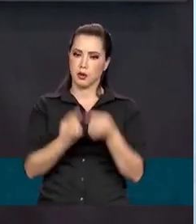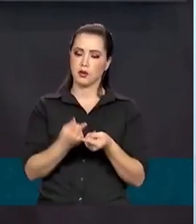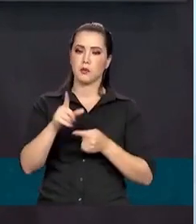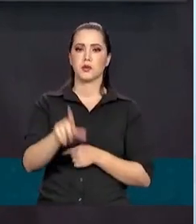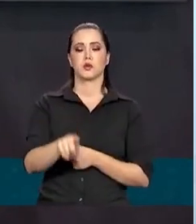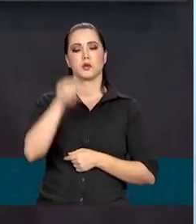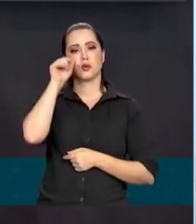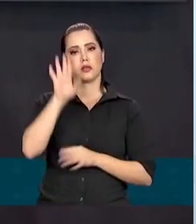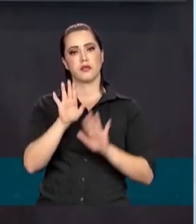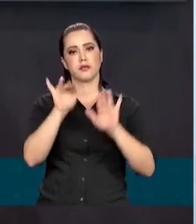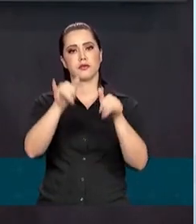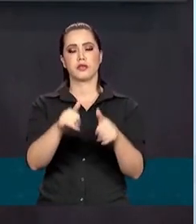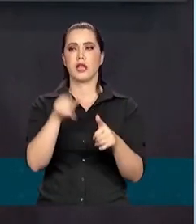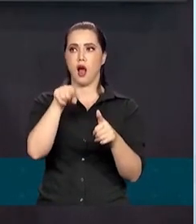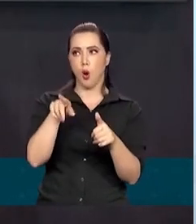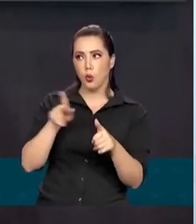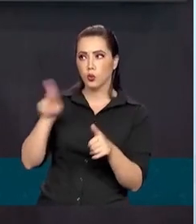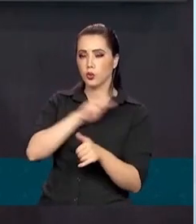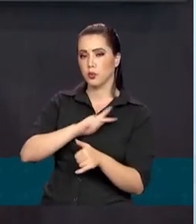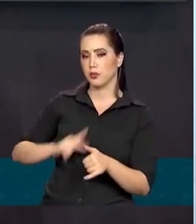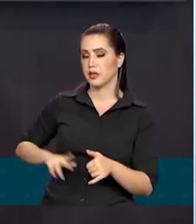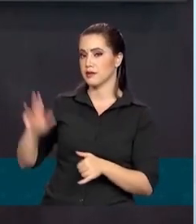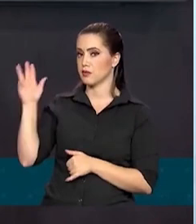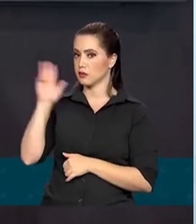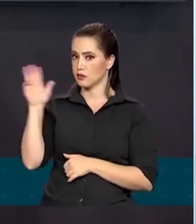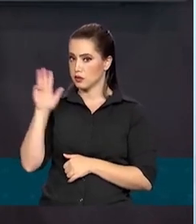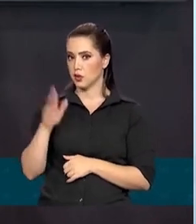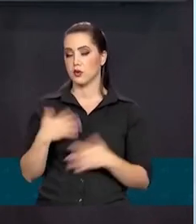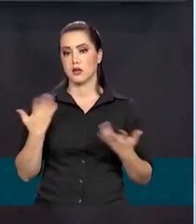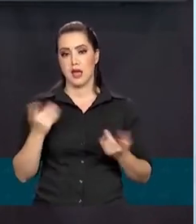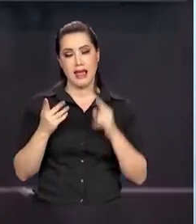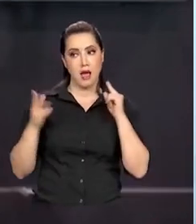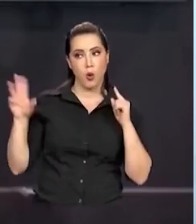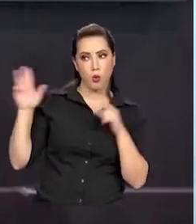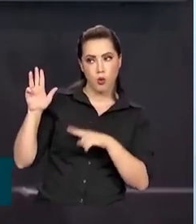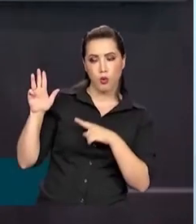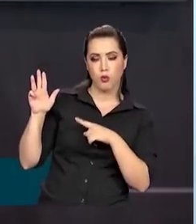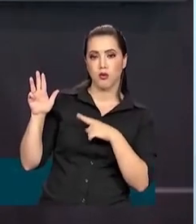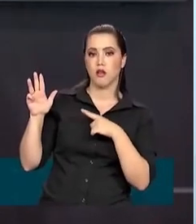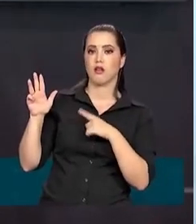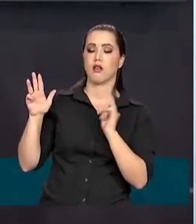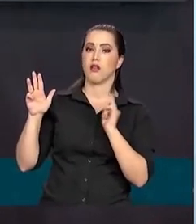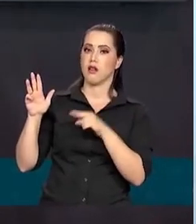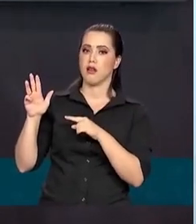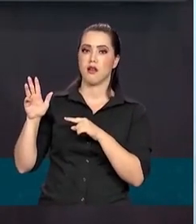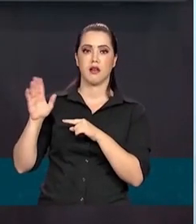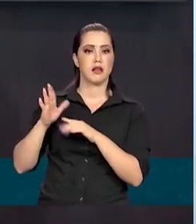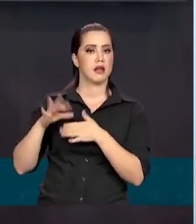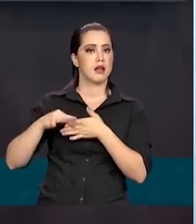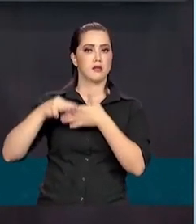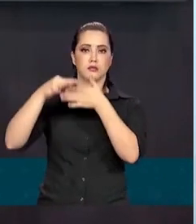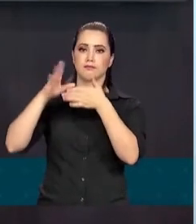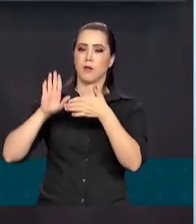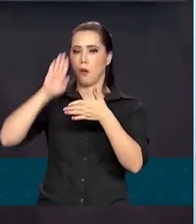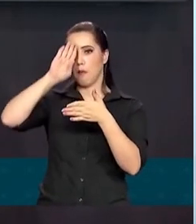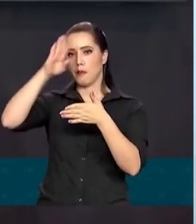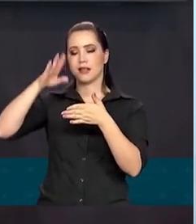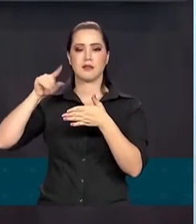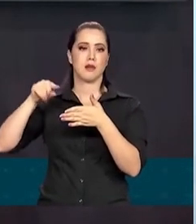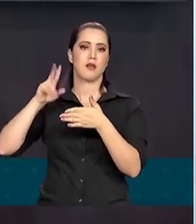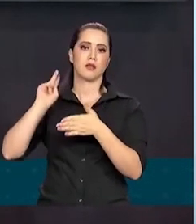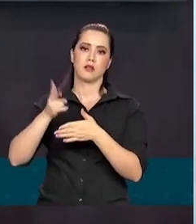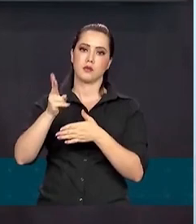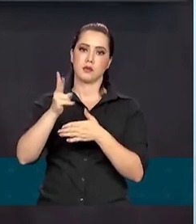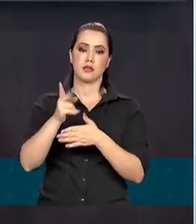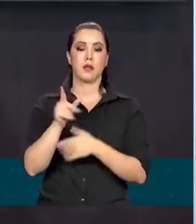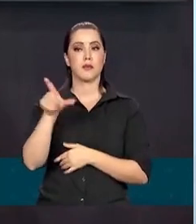levar a decisão final do presidente da República, Luiz Inácio Lula da Silva. Ele é o maestro mor, portanto, ele vai ter